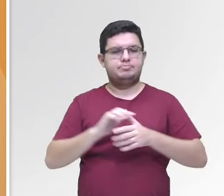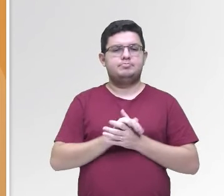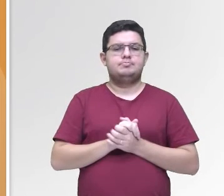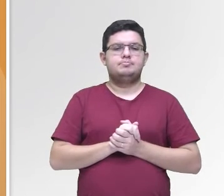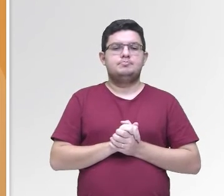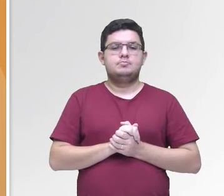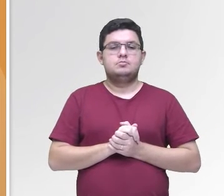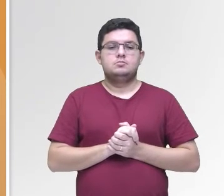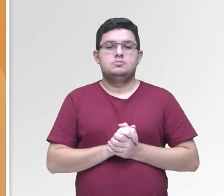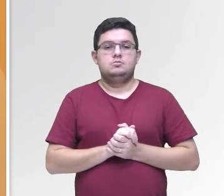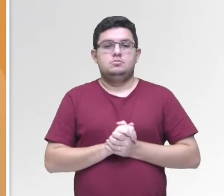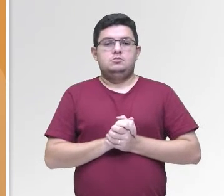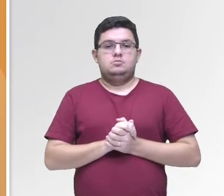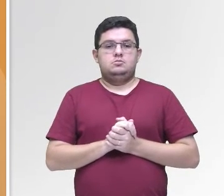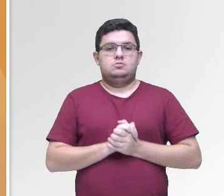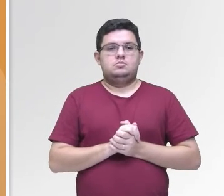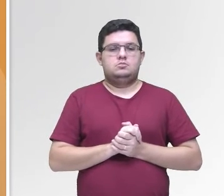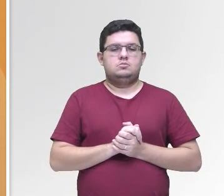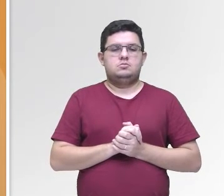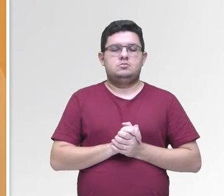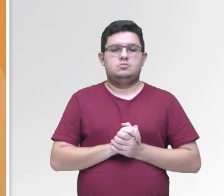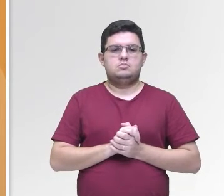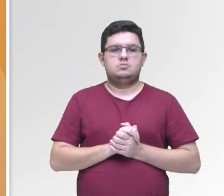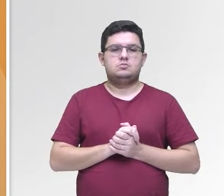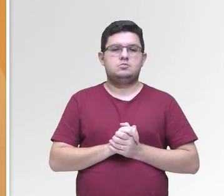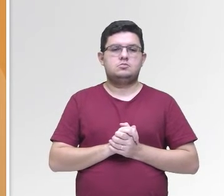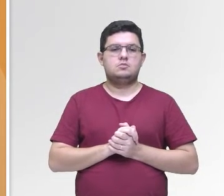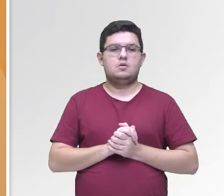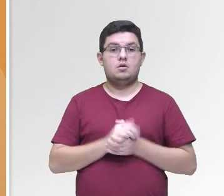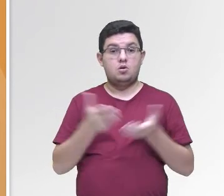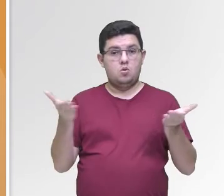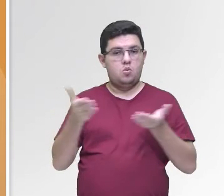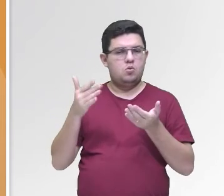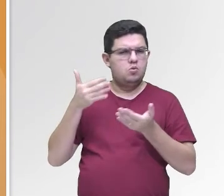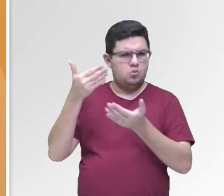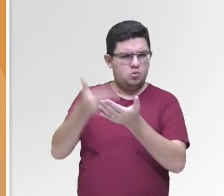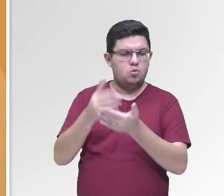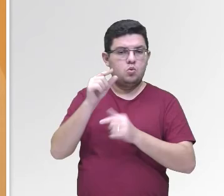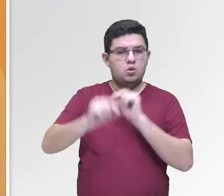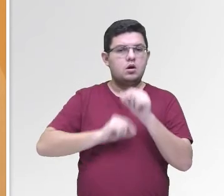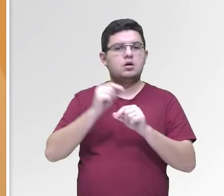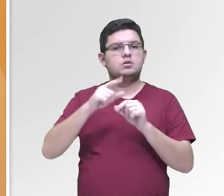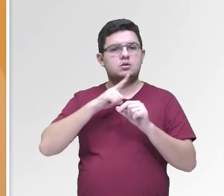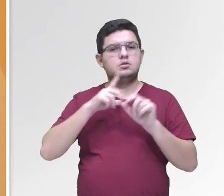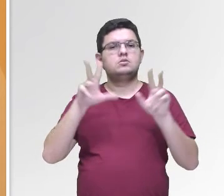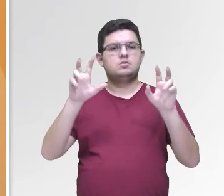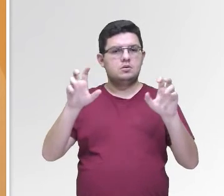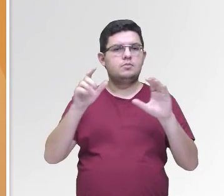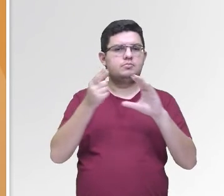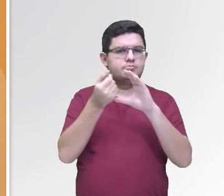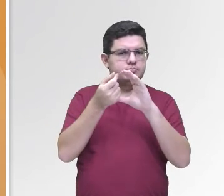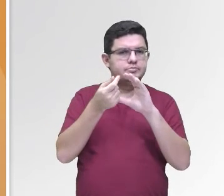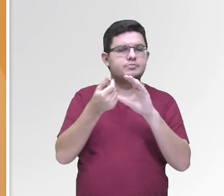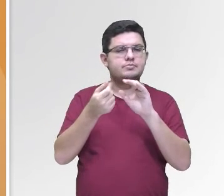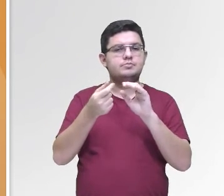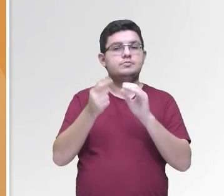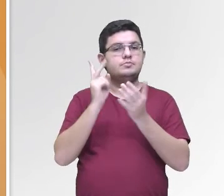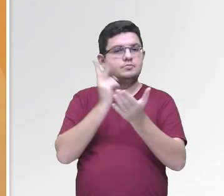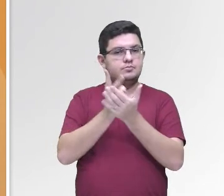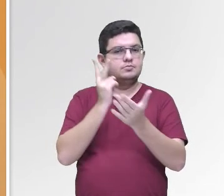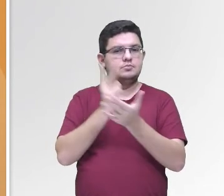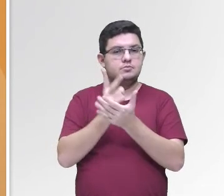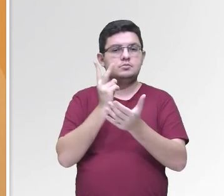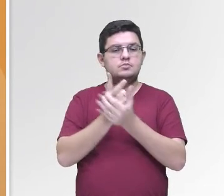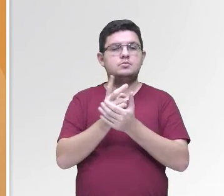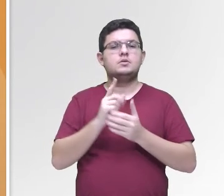ok? Então, gente, até o presente momento já falamos aí sobre o capitalismo comercial, capitalismo